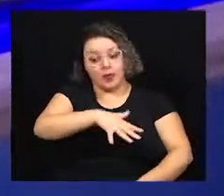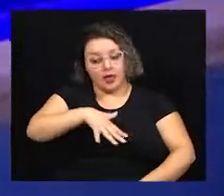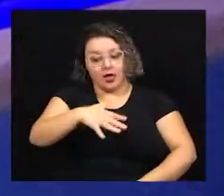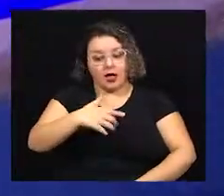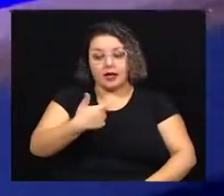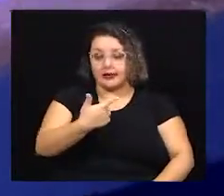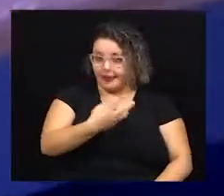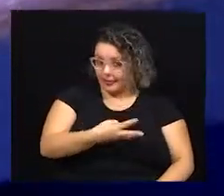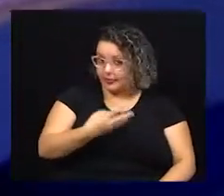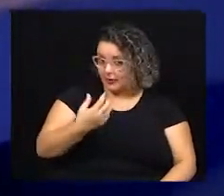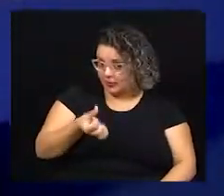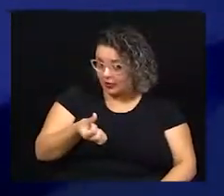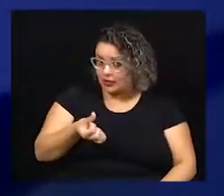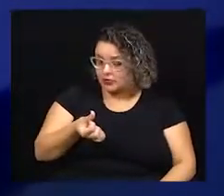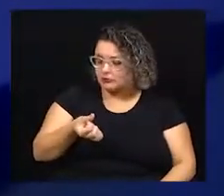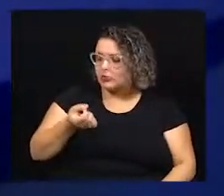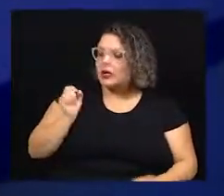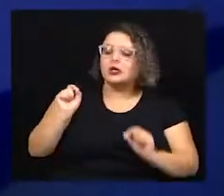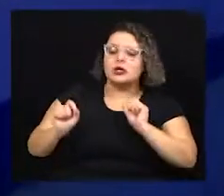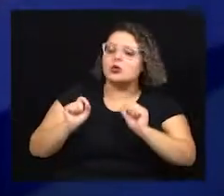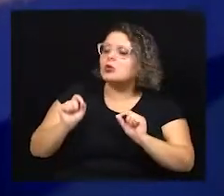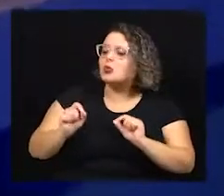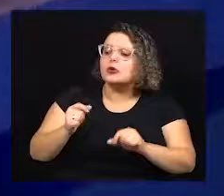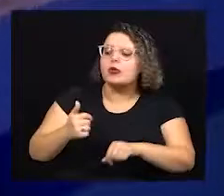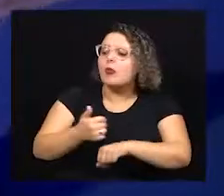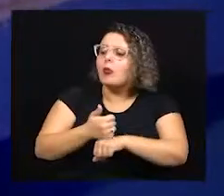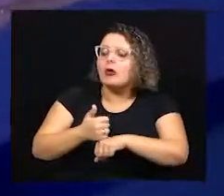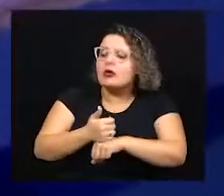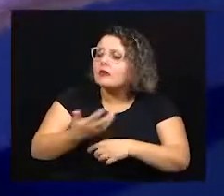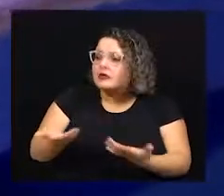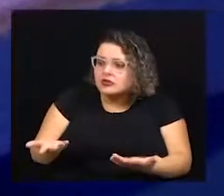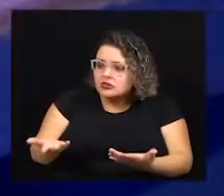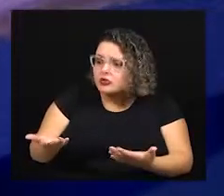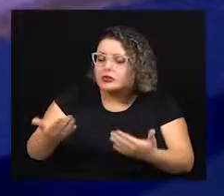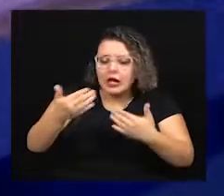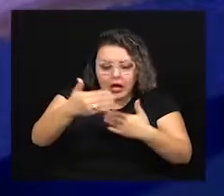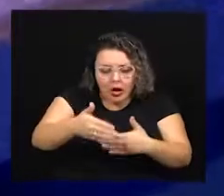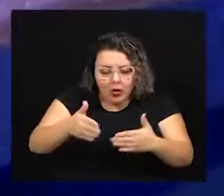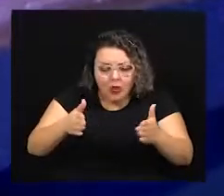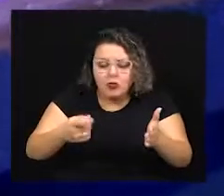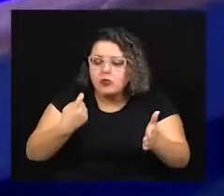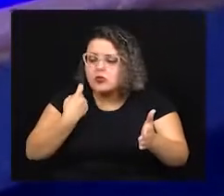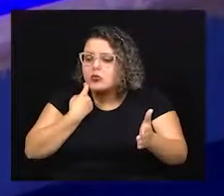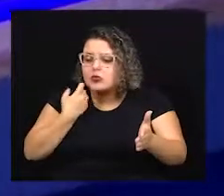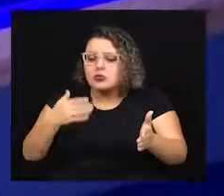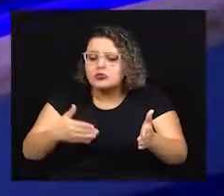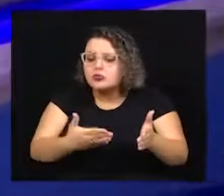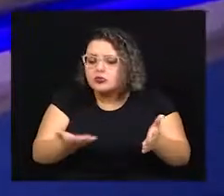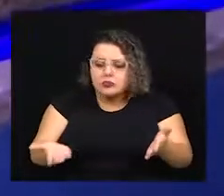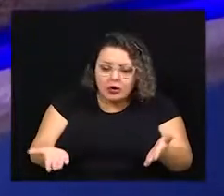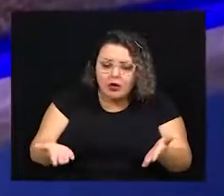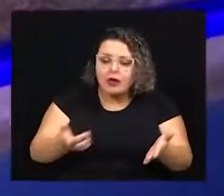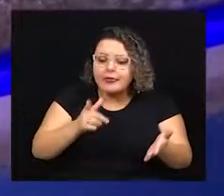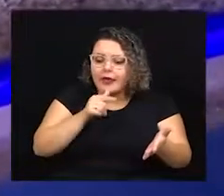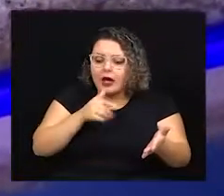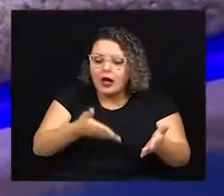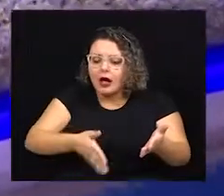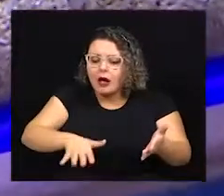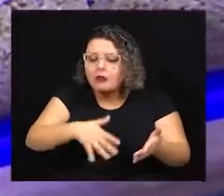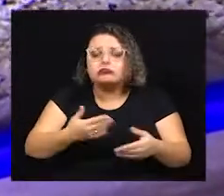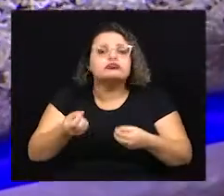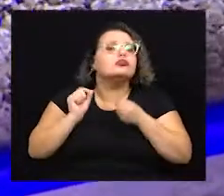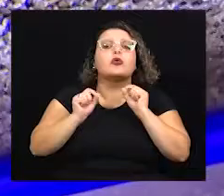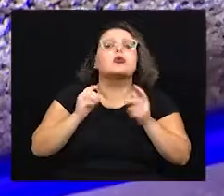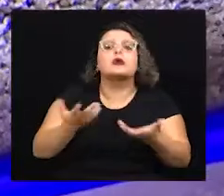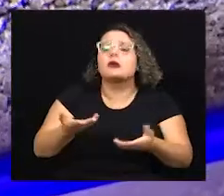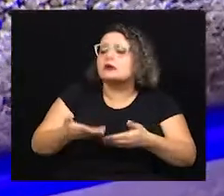que faz exatamente assim o profissional, o aquarista? Ele tem que cuidar do aquário, enfim, como é que é? Na